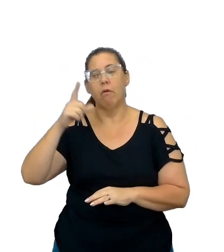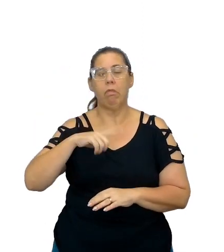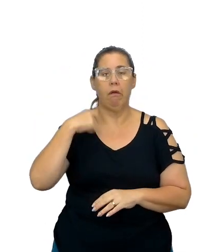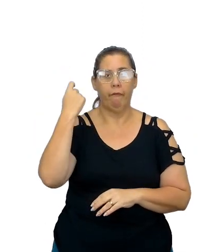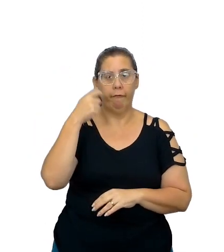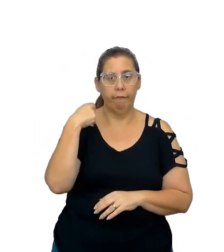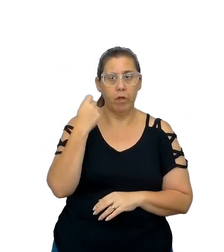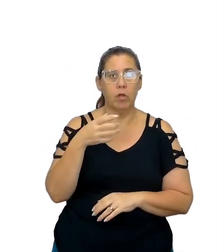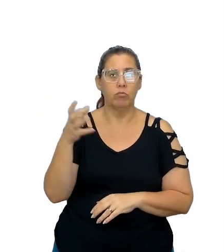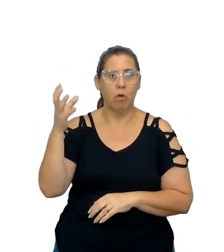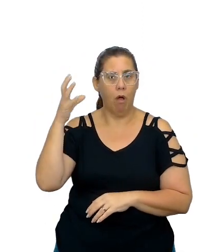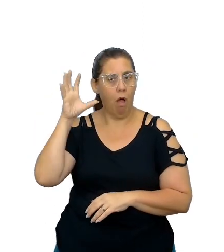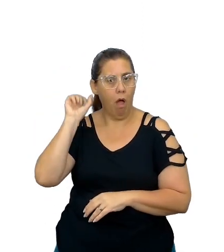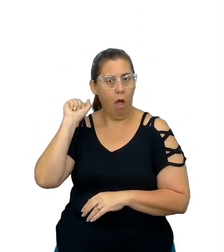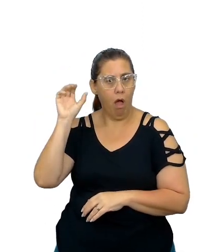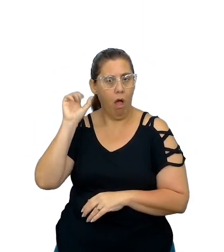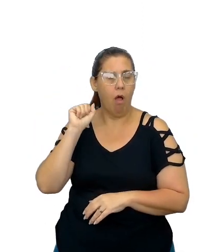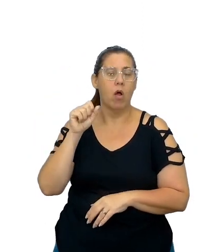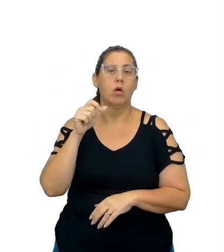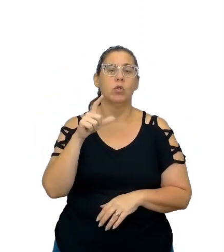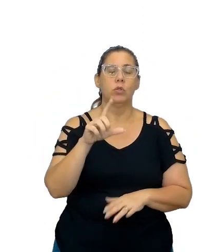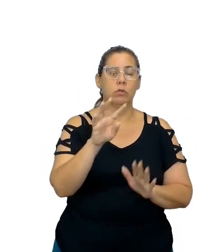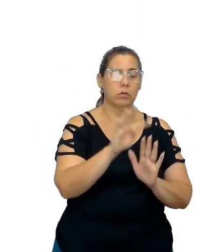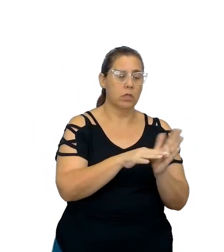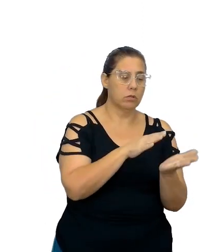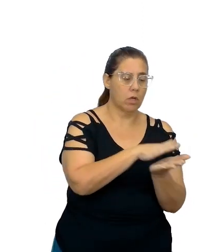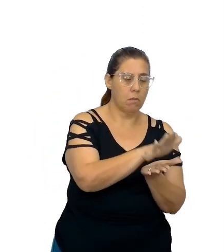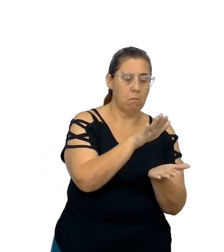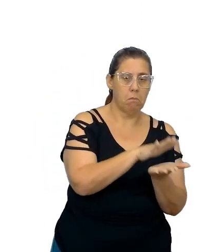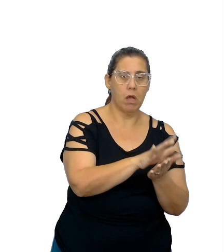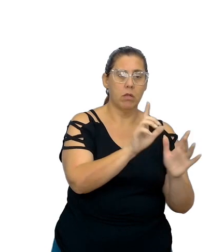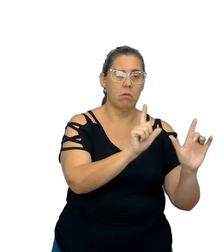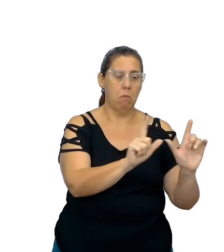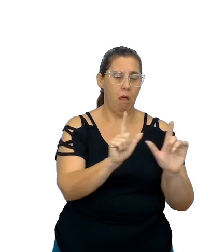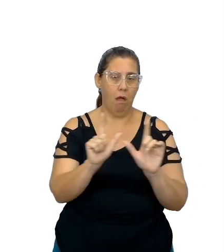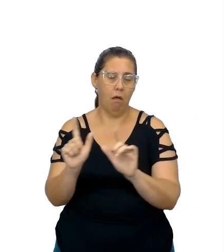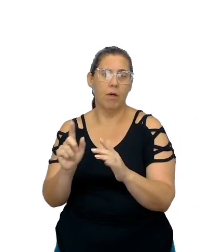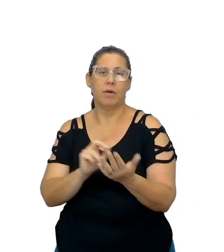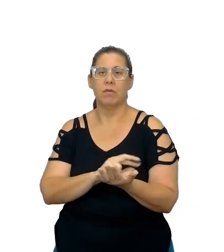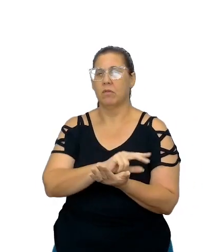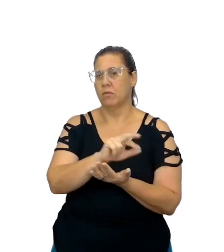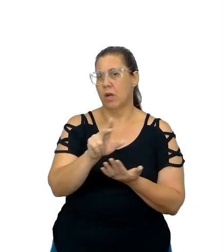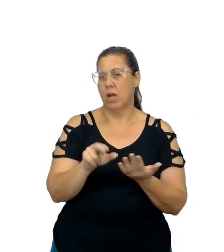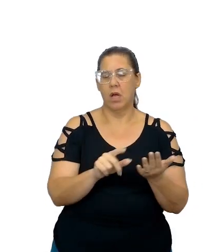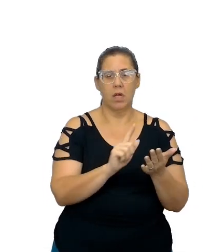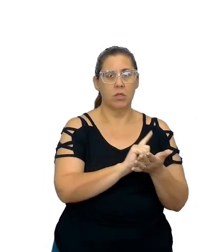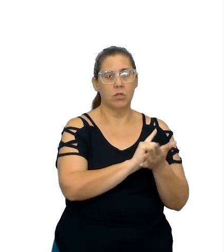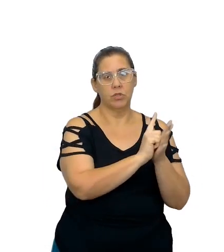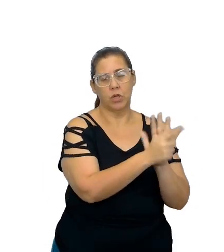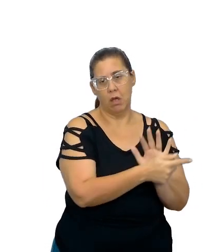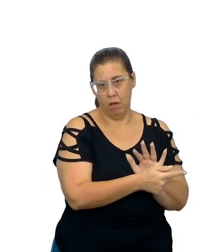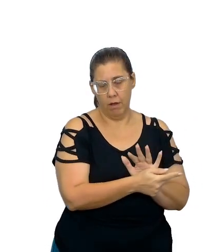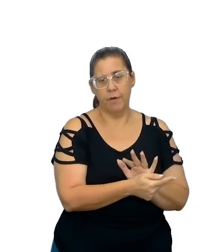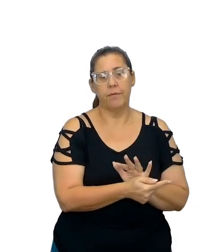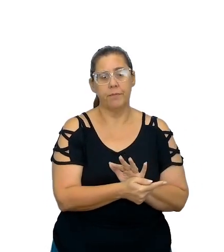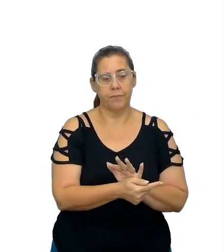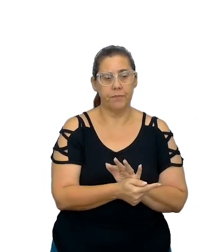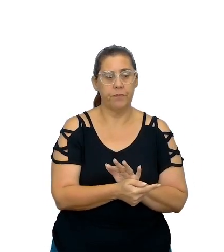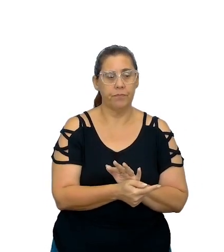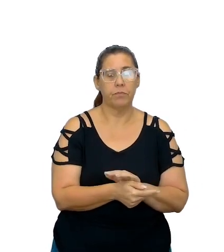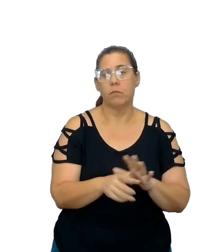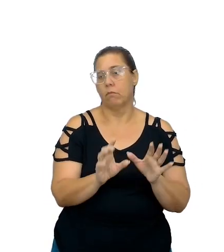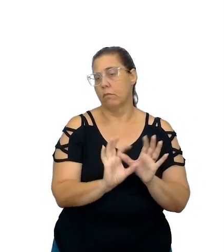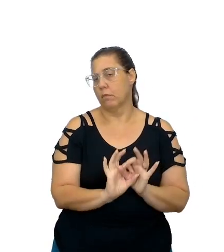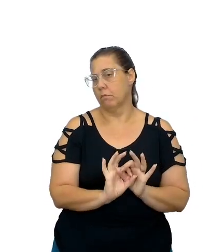vídeos, áudios, textos impressos, imagens, vários gêneros textuais que se